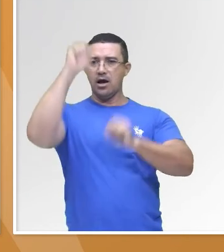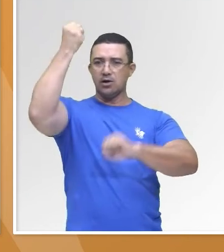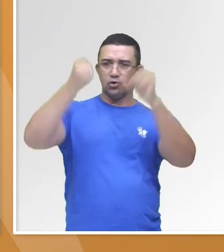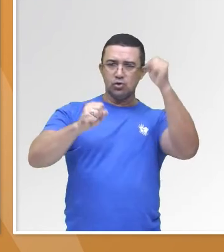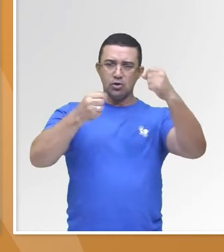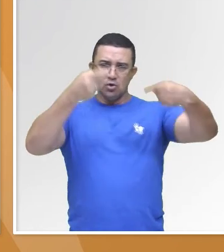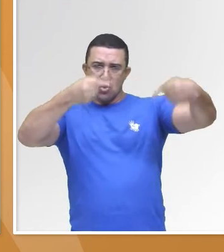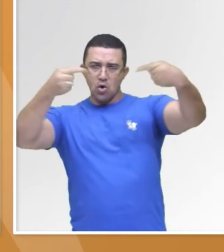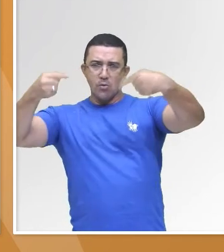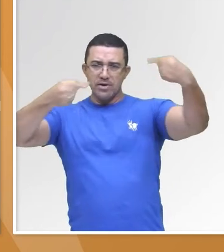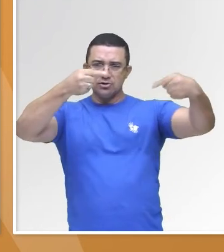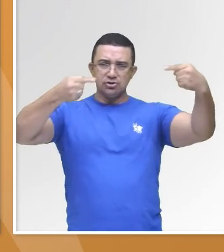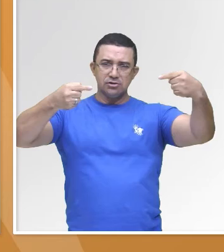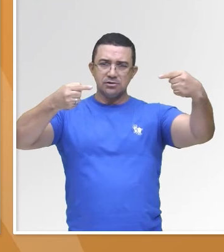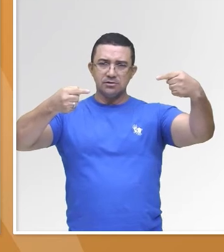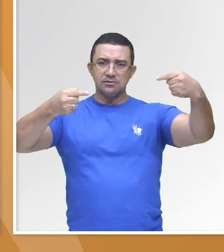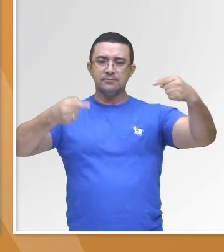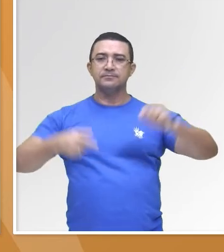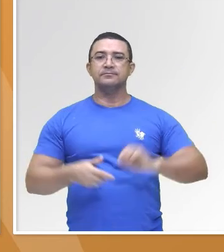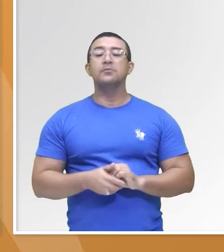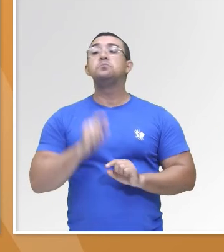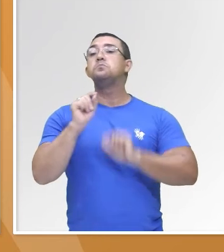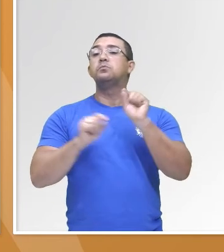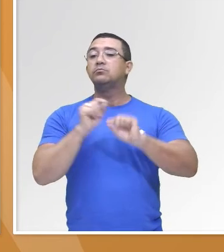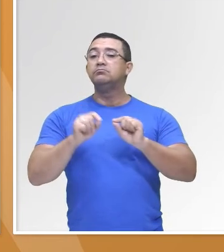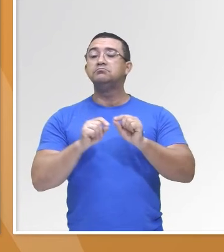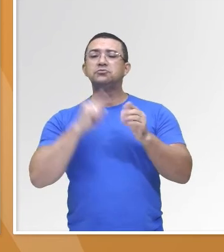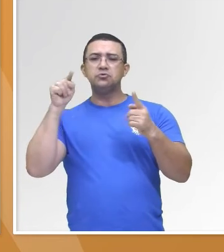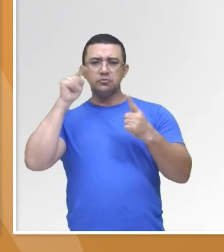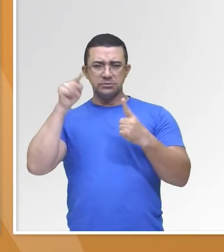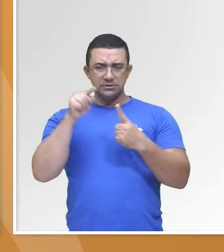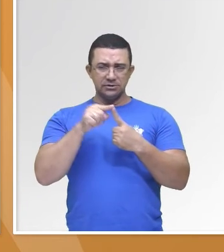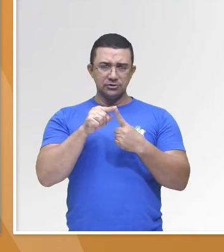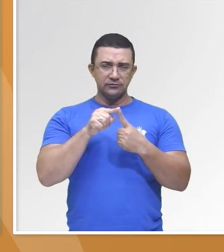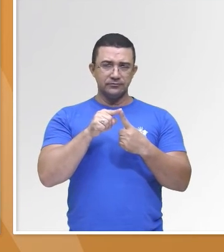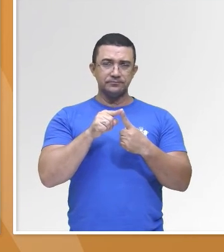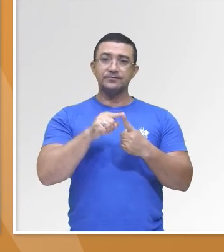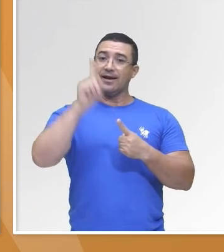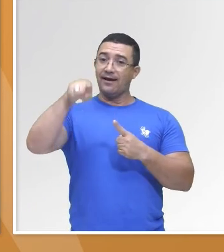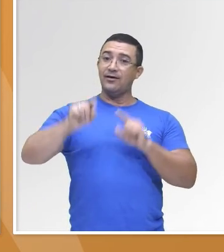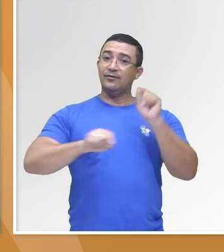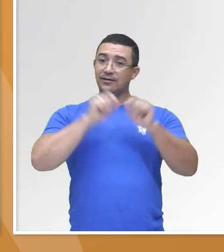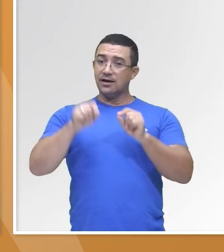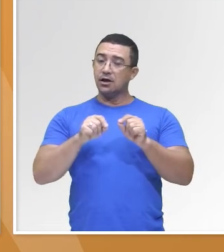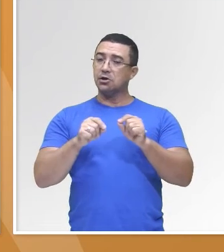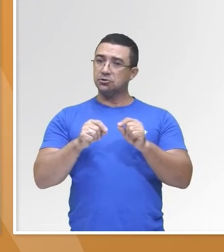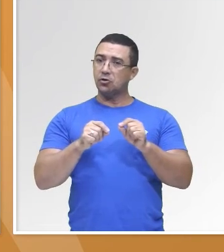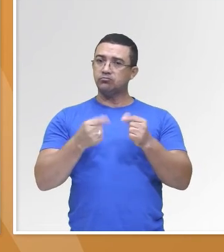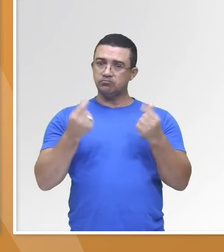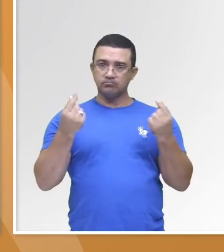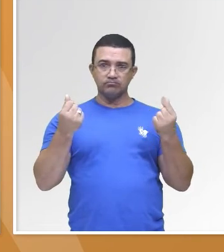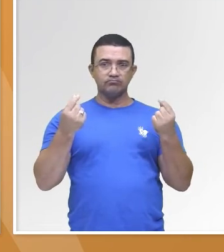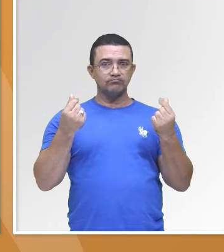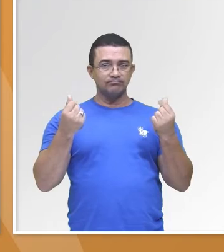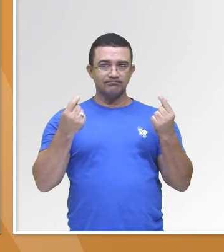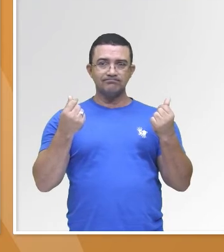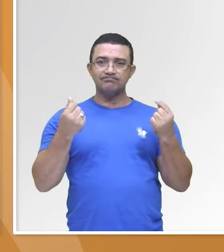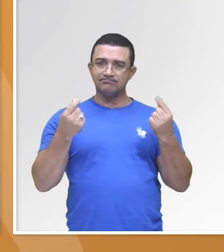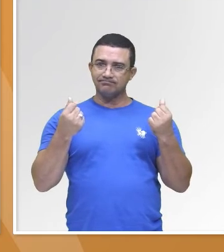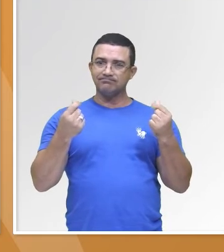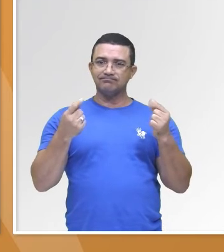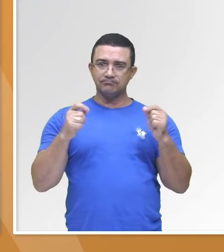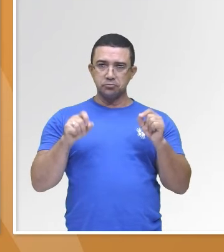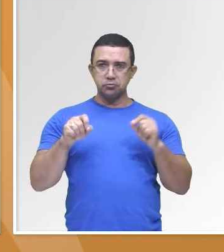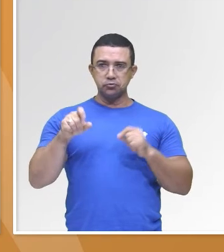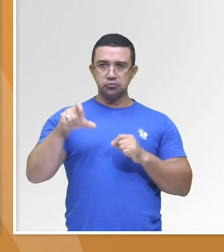umas com as outras, né? Para quê? O objetivo principal era o lucro, era a expansão,